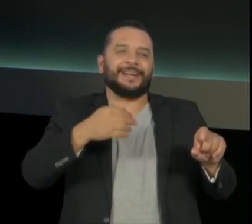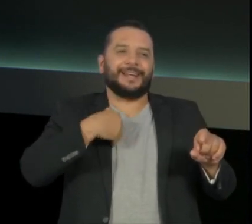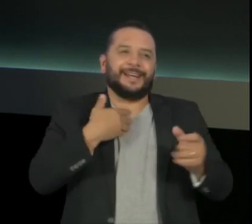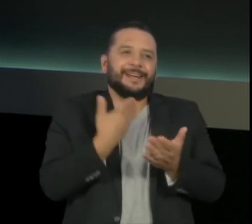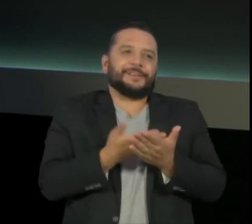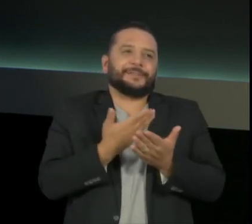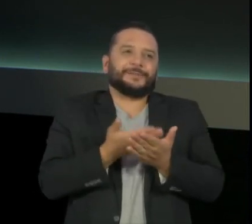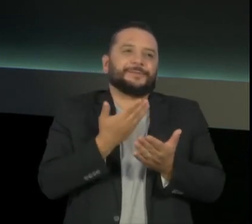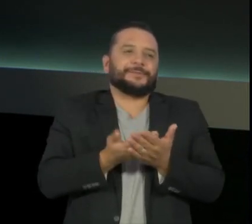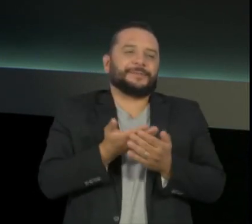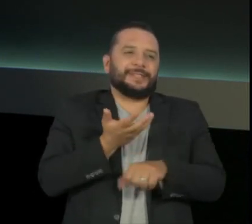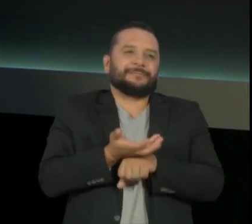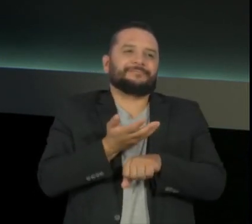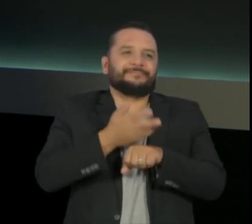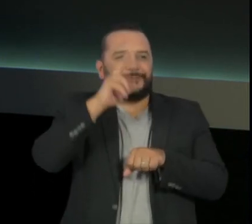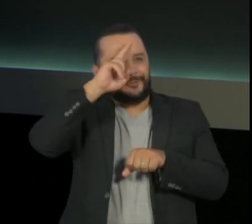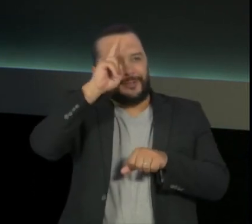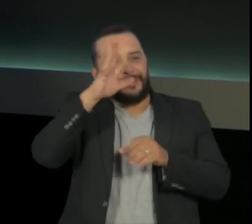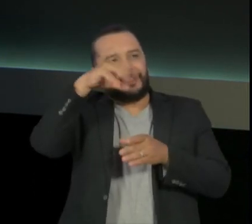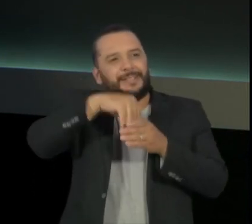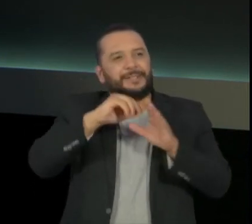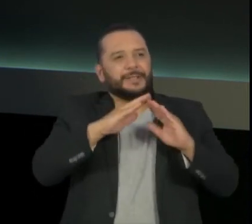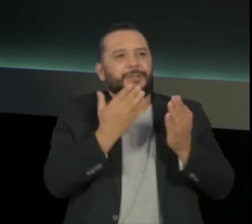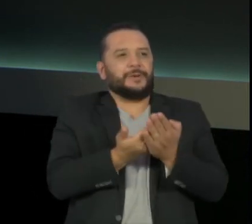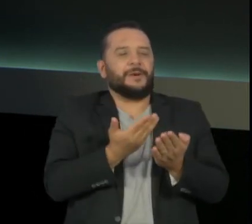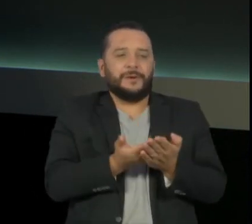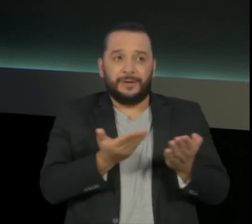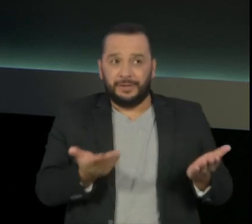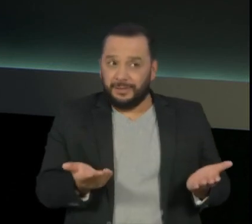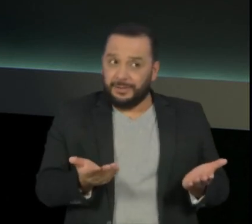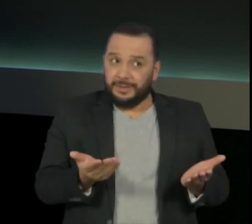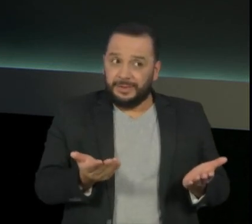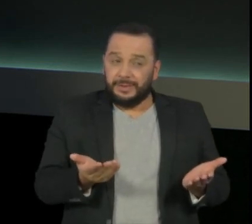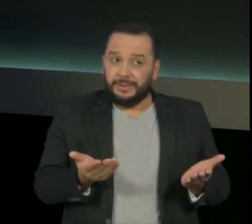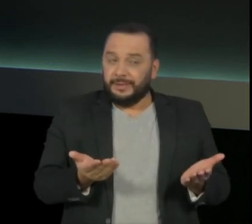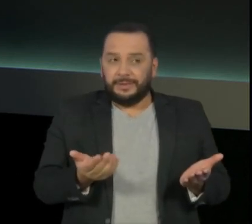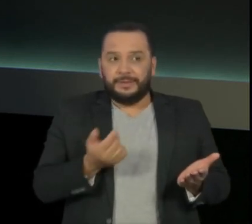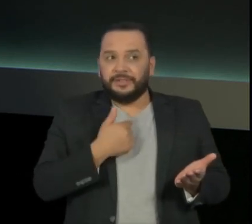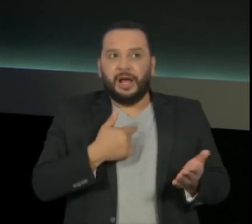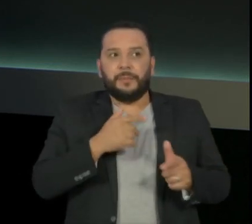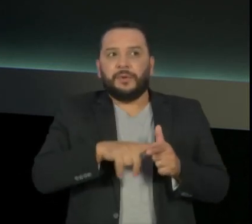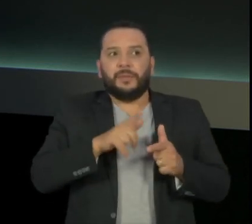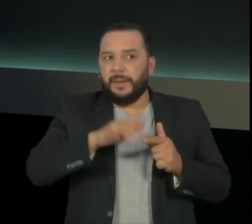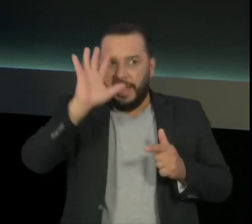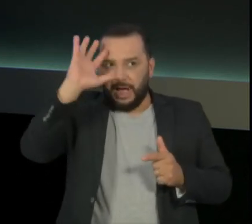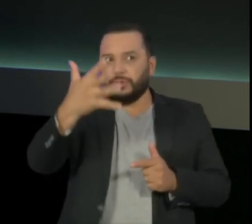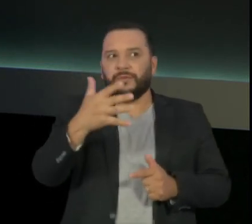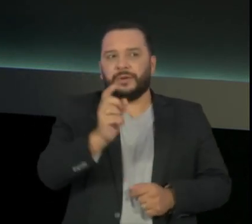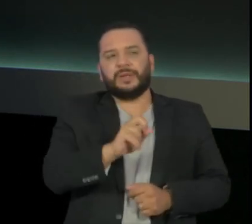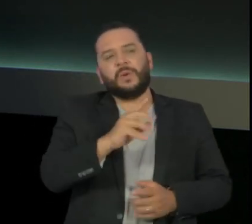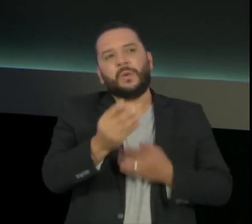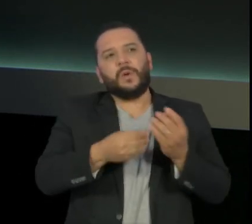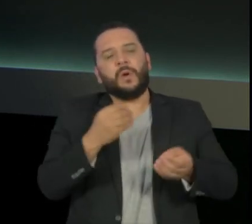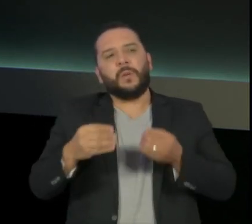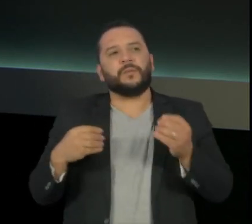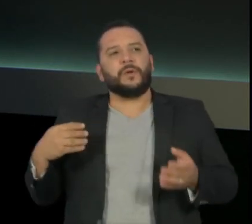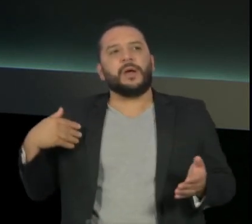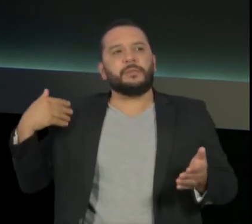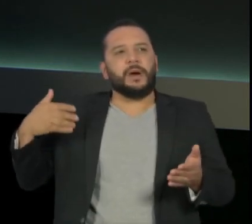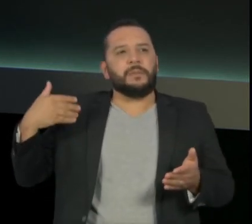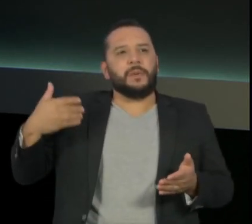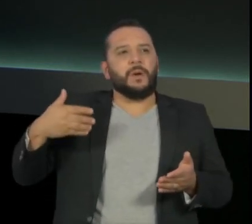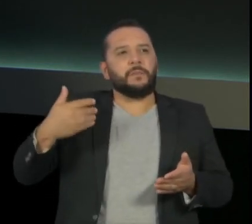tempo, num passe de mágica, obviamente, isso não se resolveu. Como é que foi esse processo, né? O